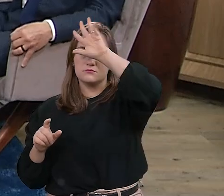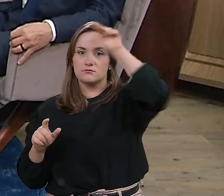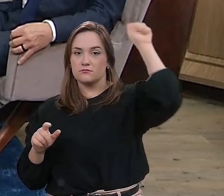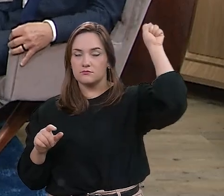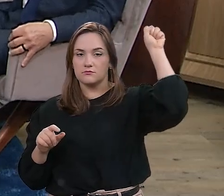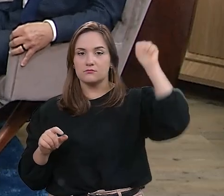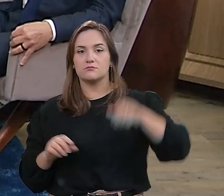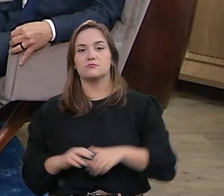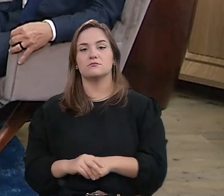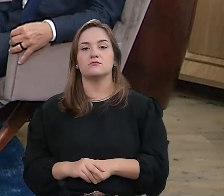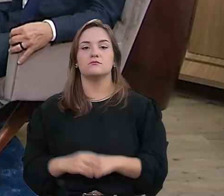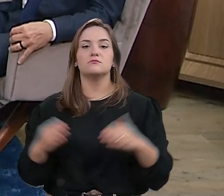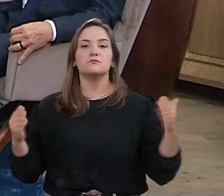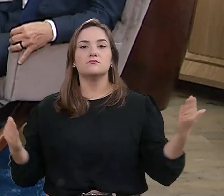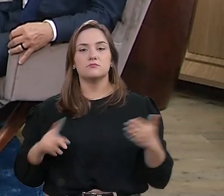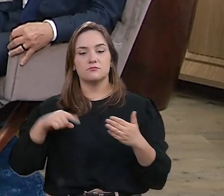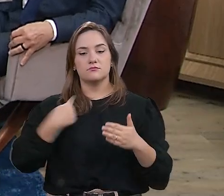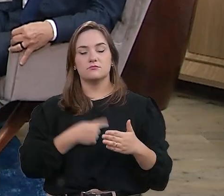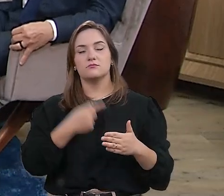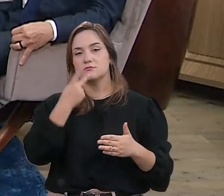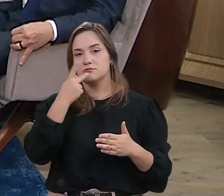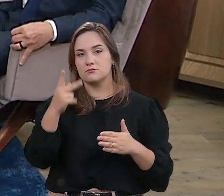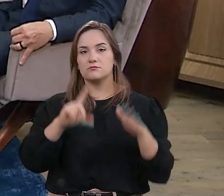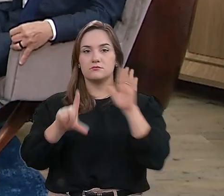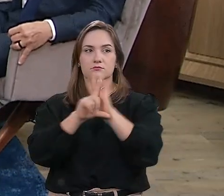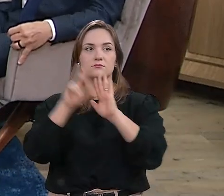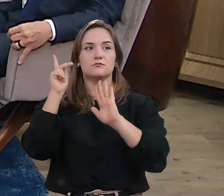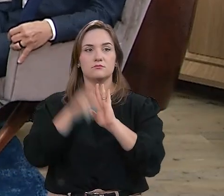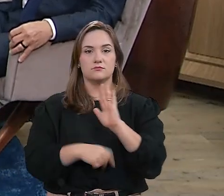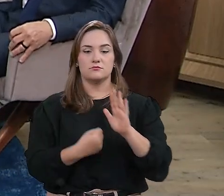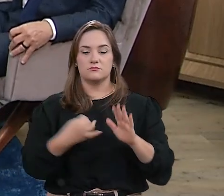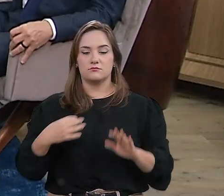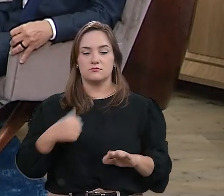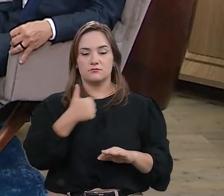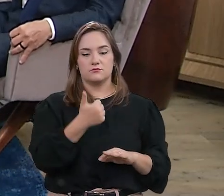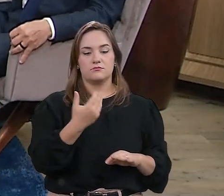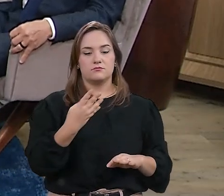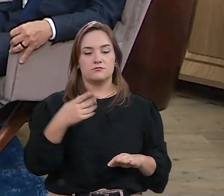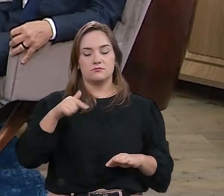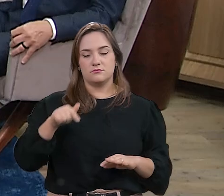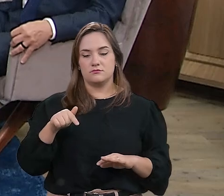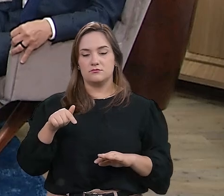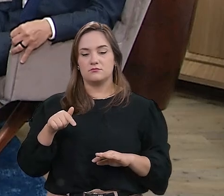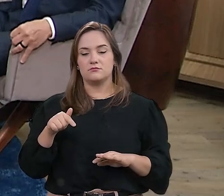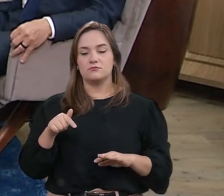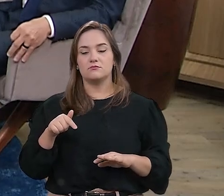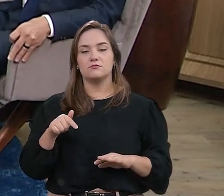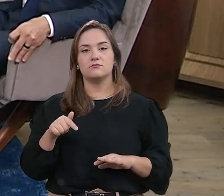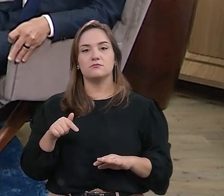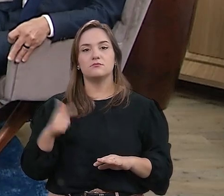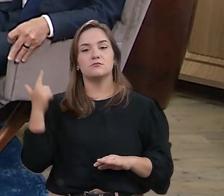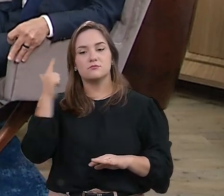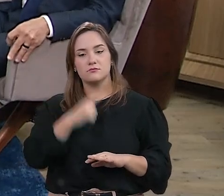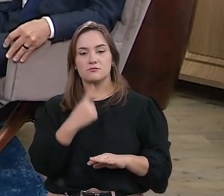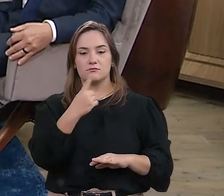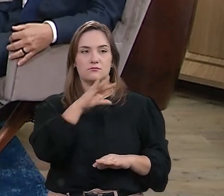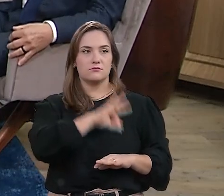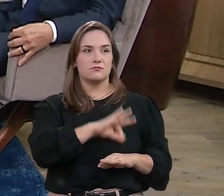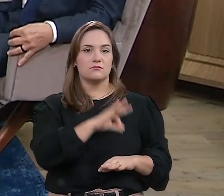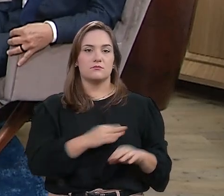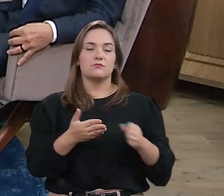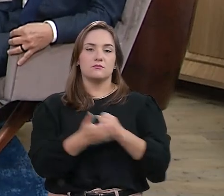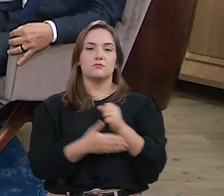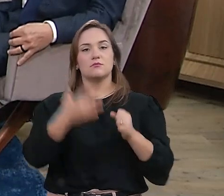Deputado, agora a gente vai falar sobre o projeto de lei 147, que ele garante o recebimento de um salário mínimo às pessoas de